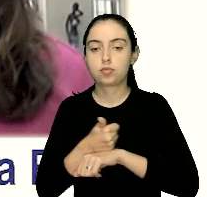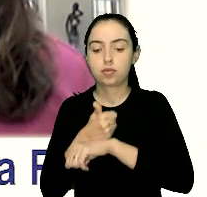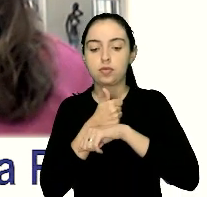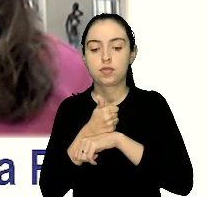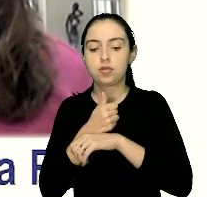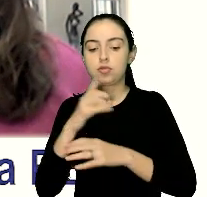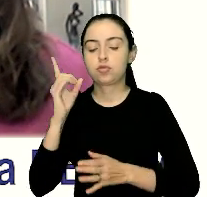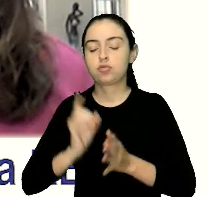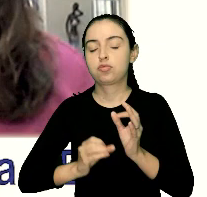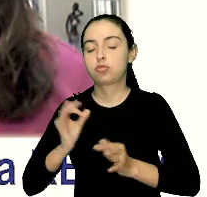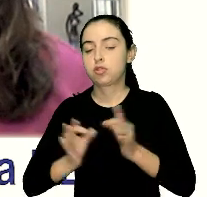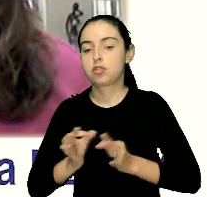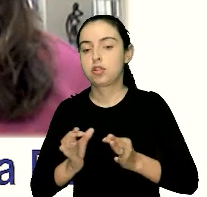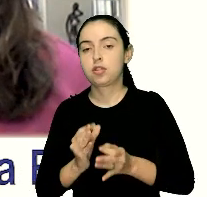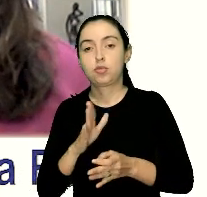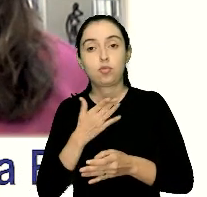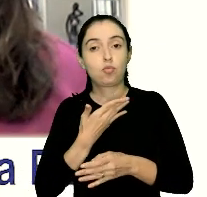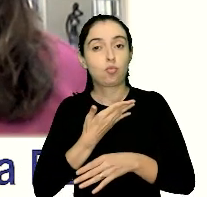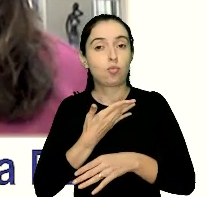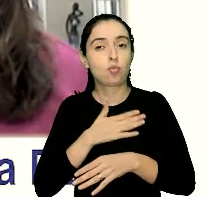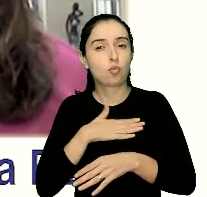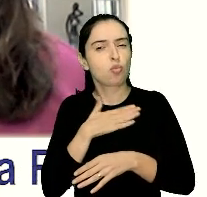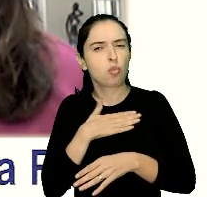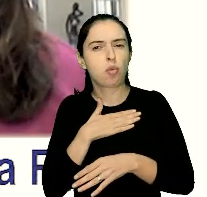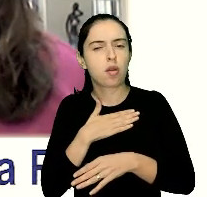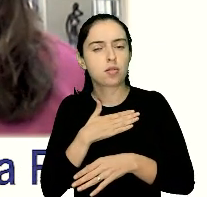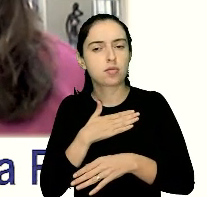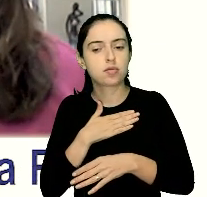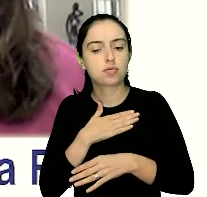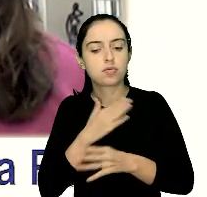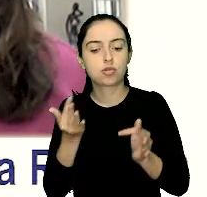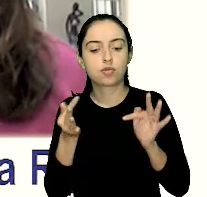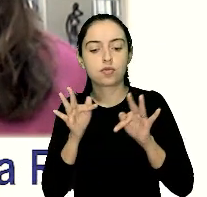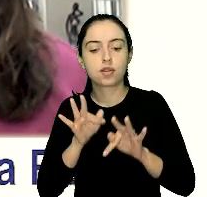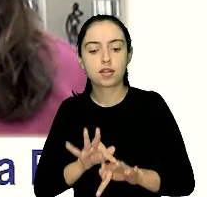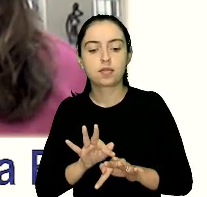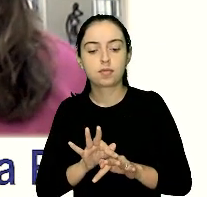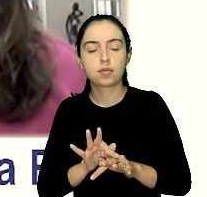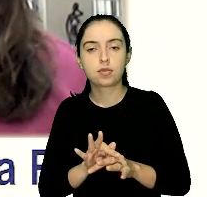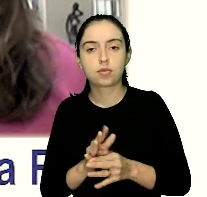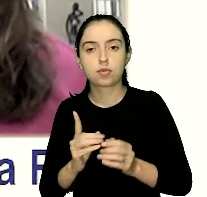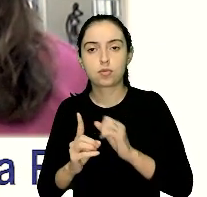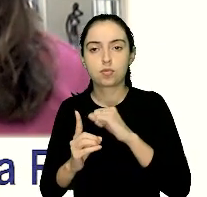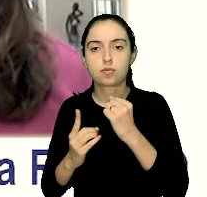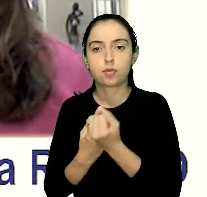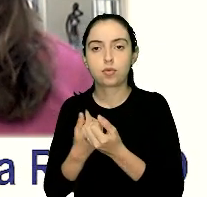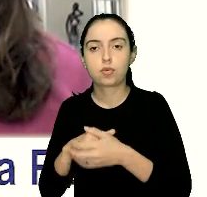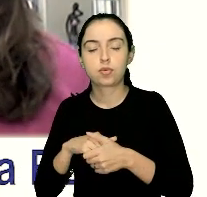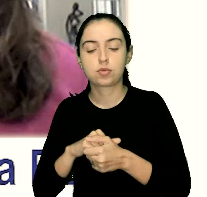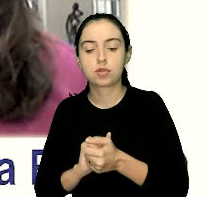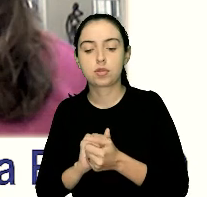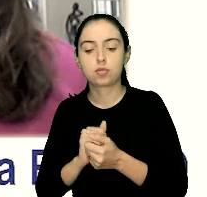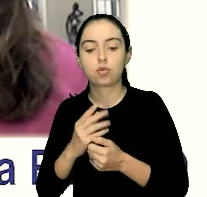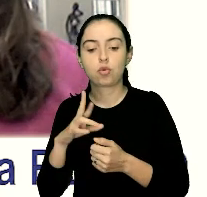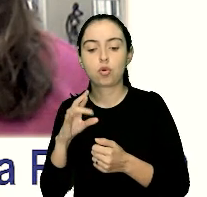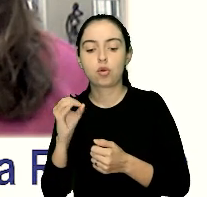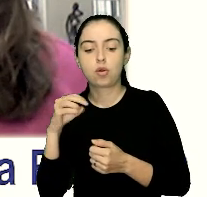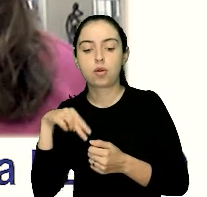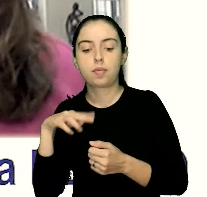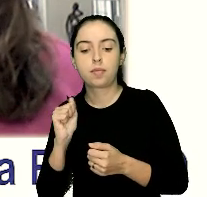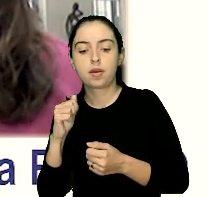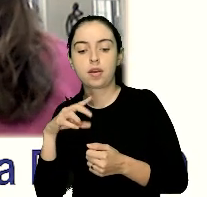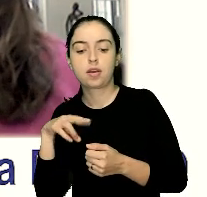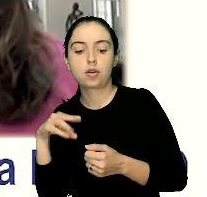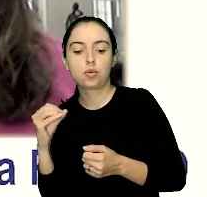ao ensinamento do povo romano, mens sana in corpore sano.